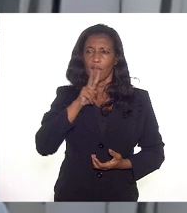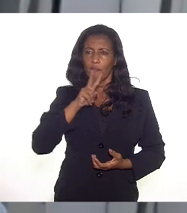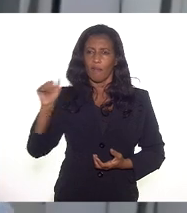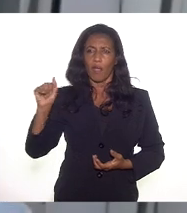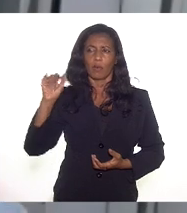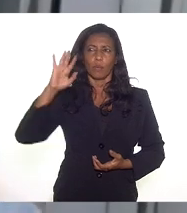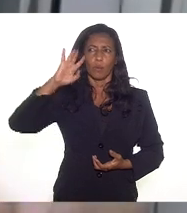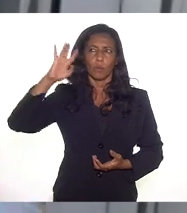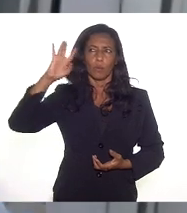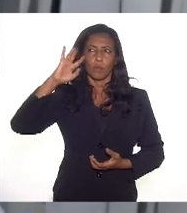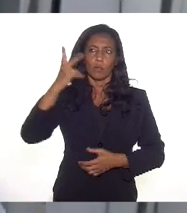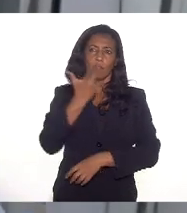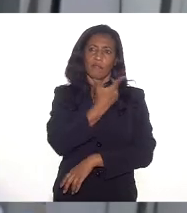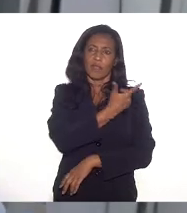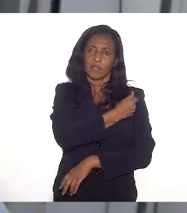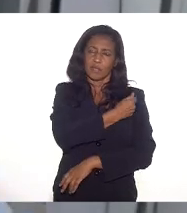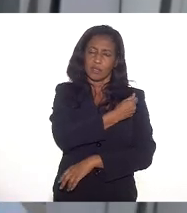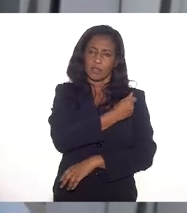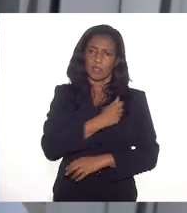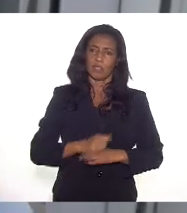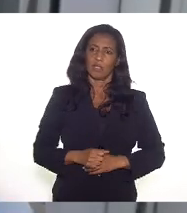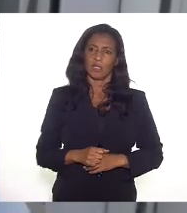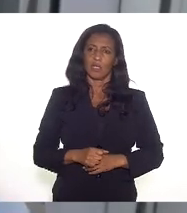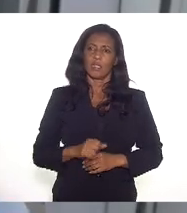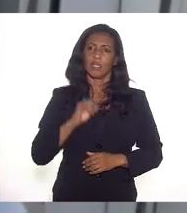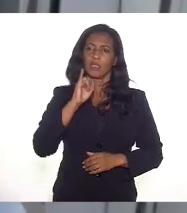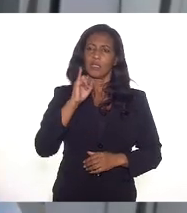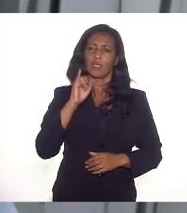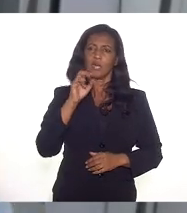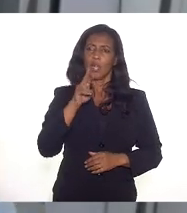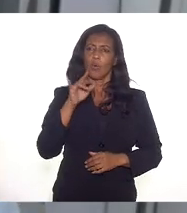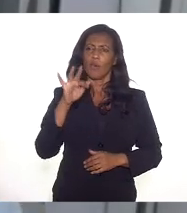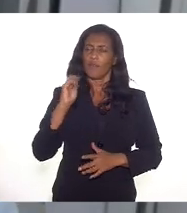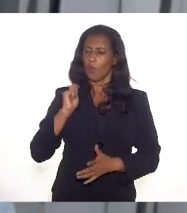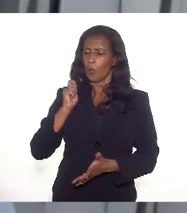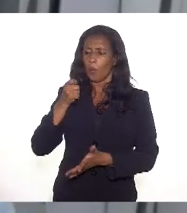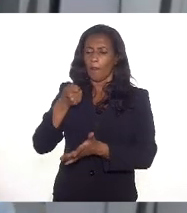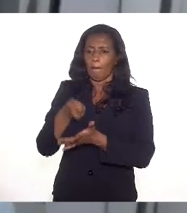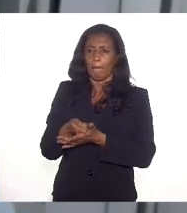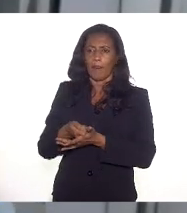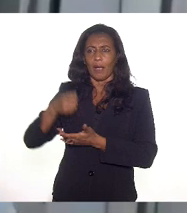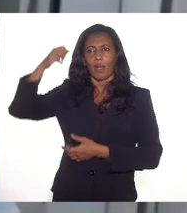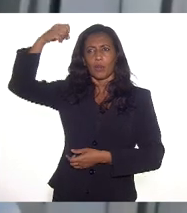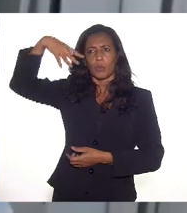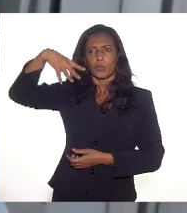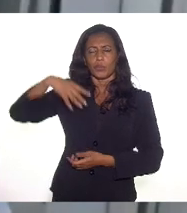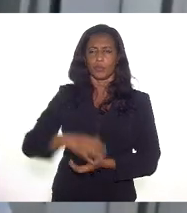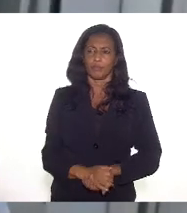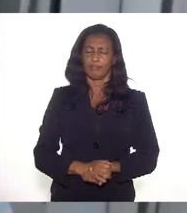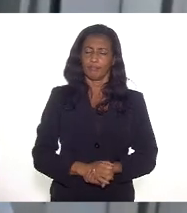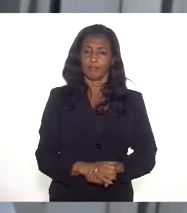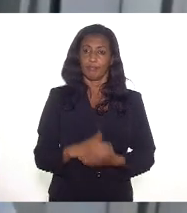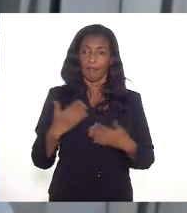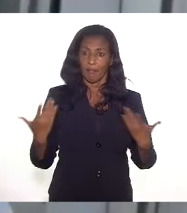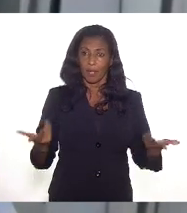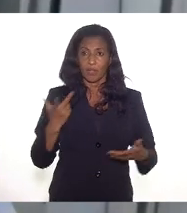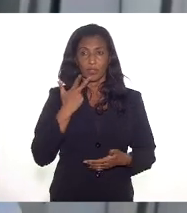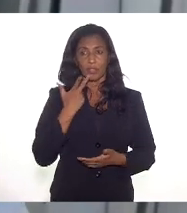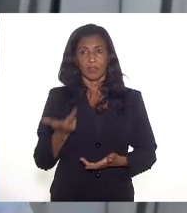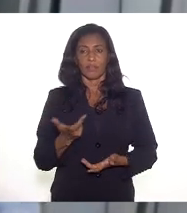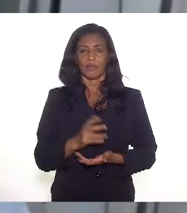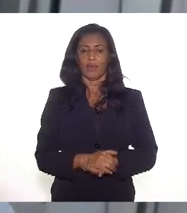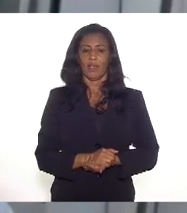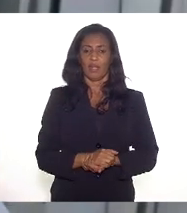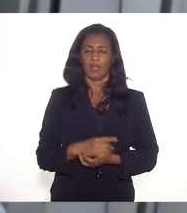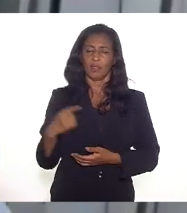sonho da vacina brasileira sem que a UFRJ possa pagar sequer a sua conta de luz? É disso que se trata, né? Nós